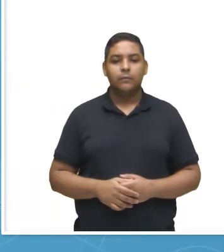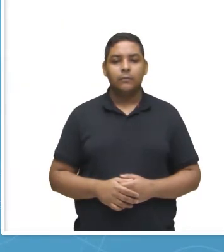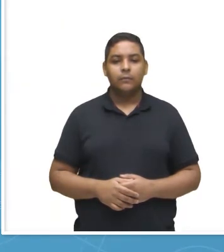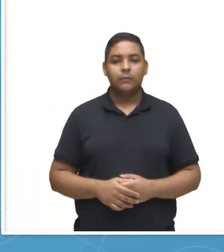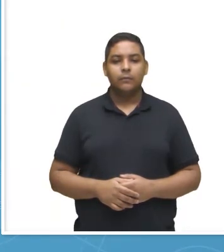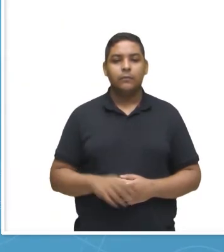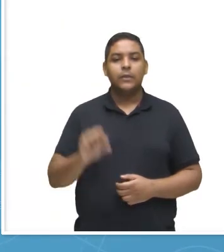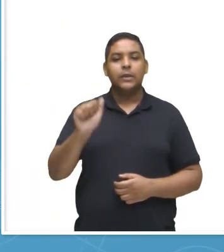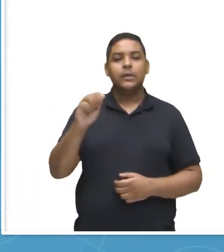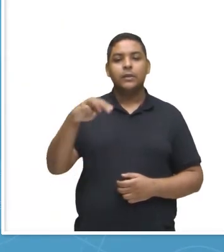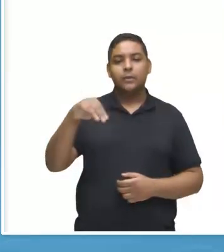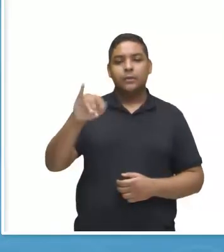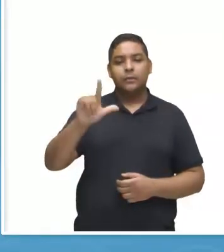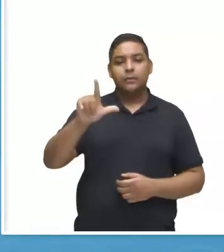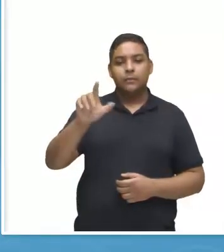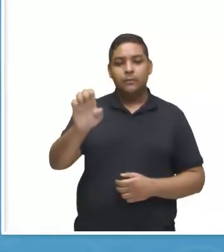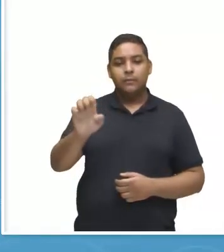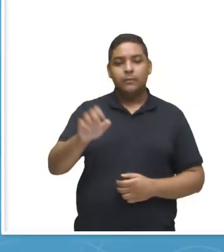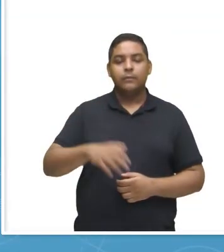Samily,